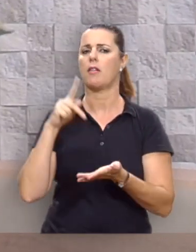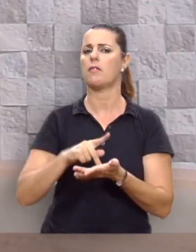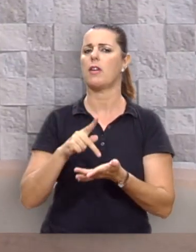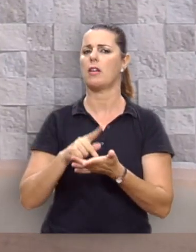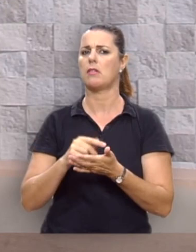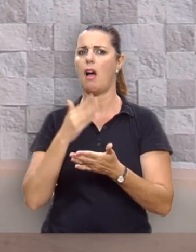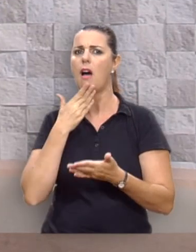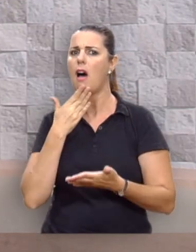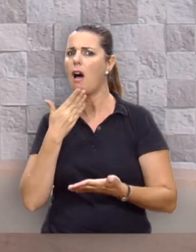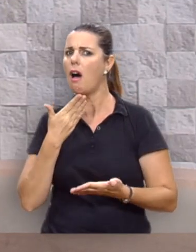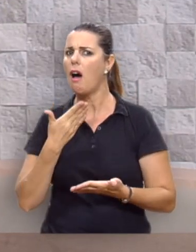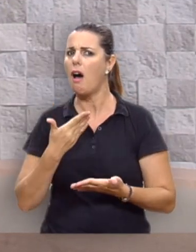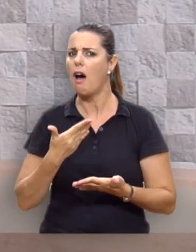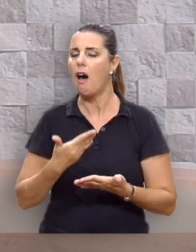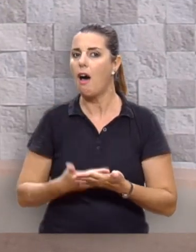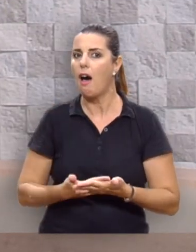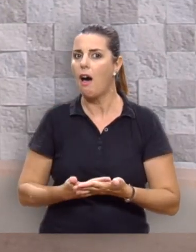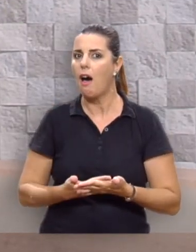verdade espantosa,